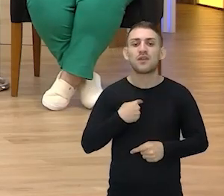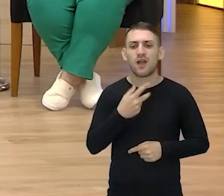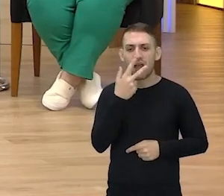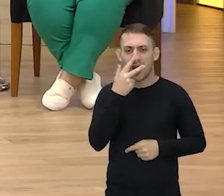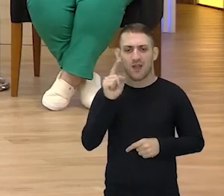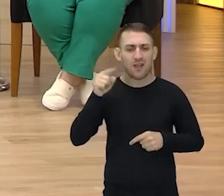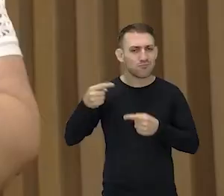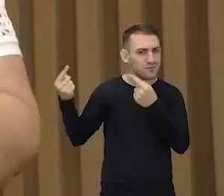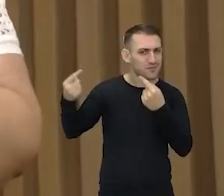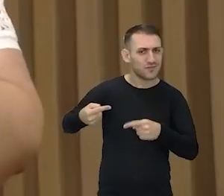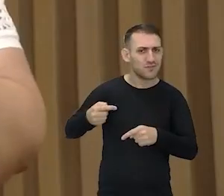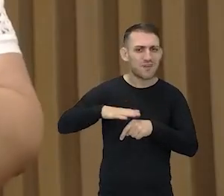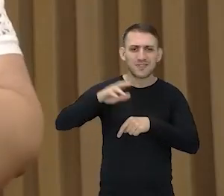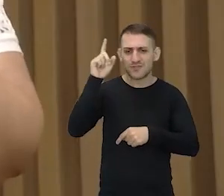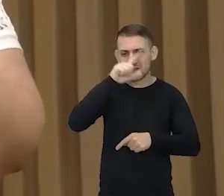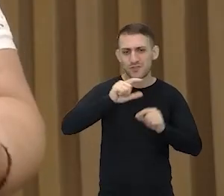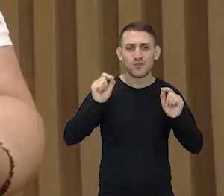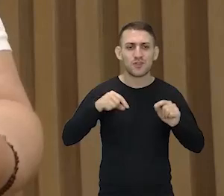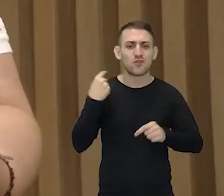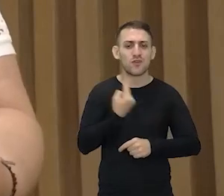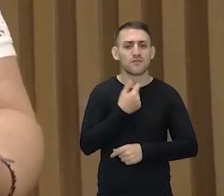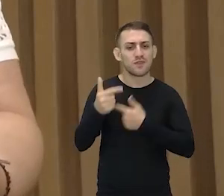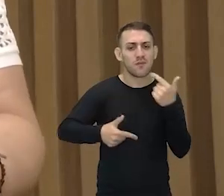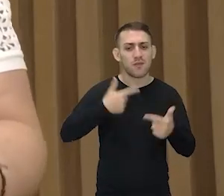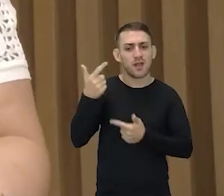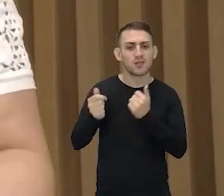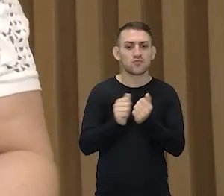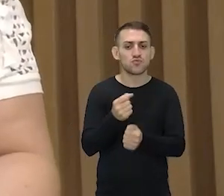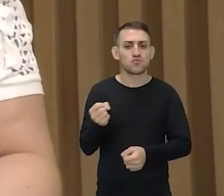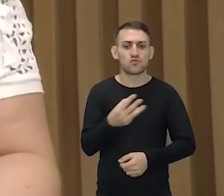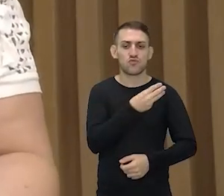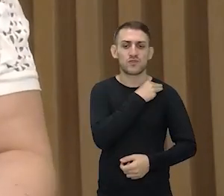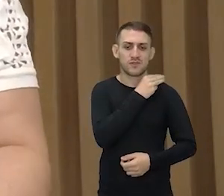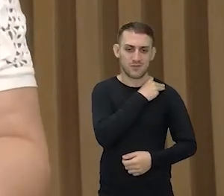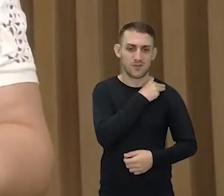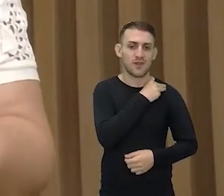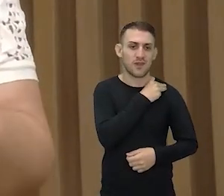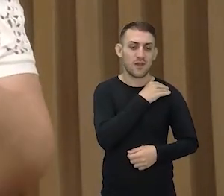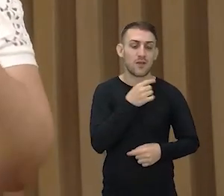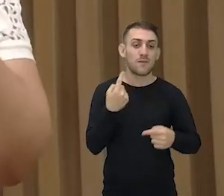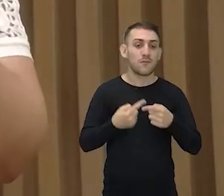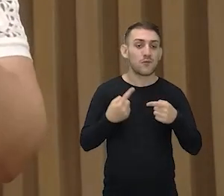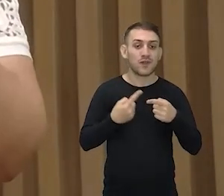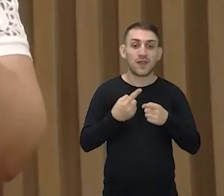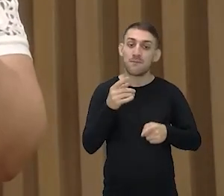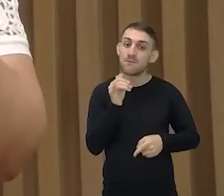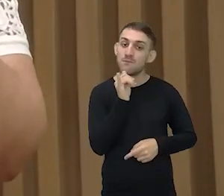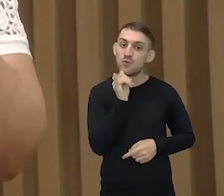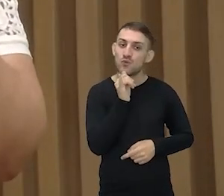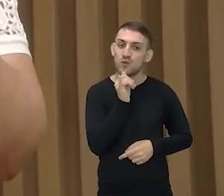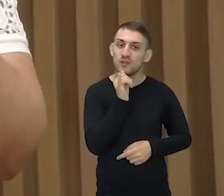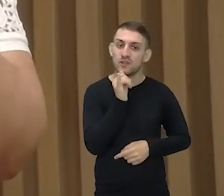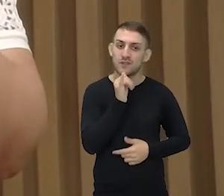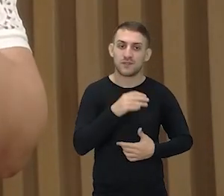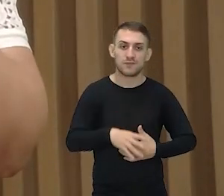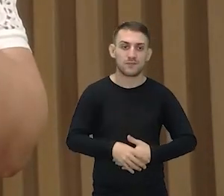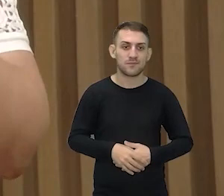o grande desafio de se trabalhar com o novo ensino médio, né? Porque